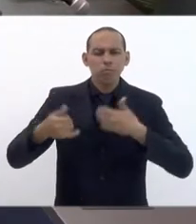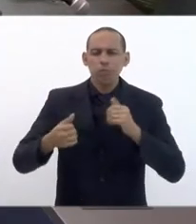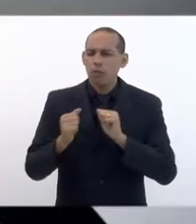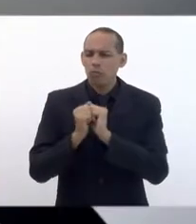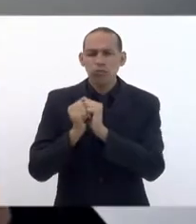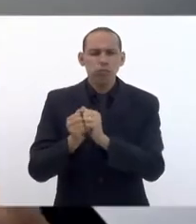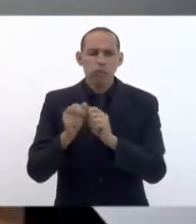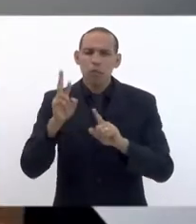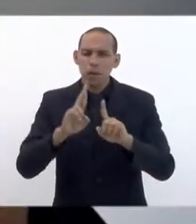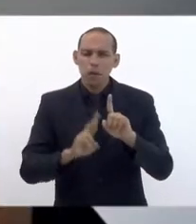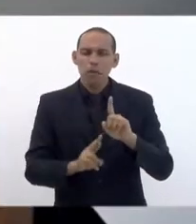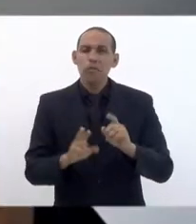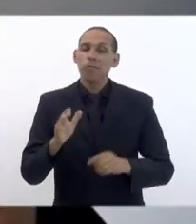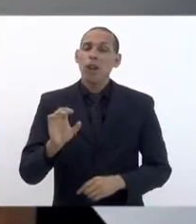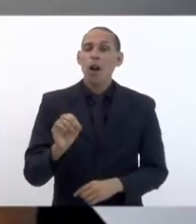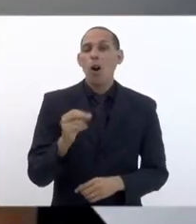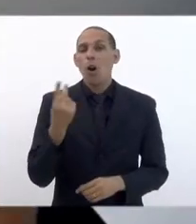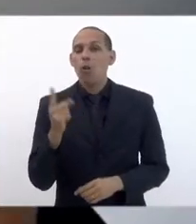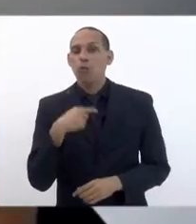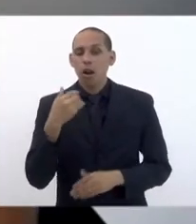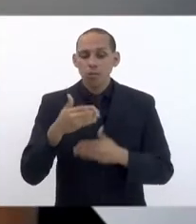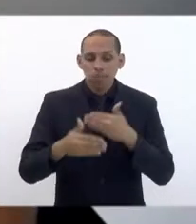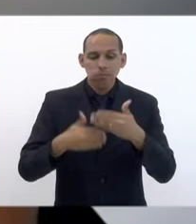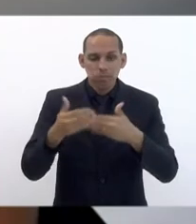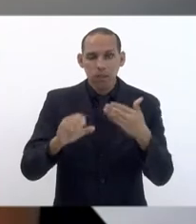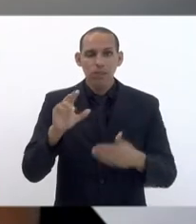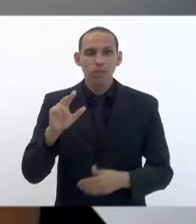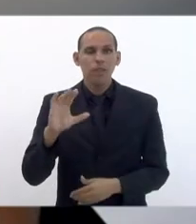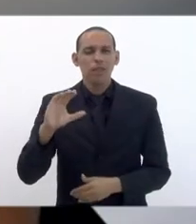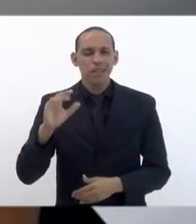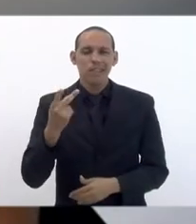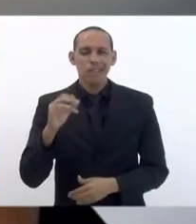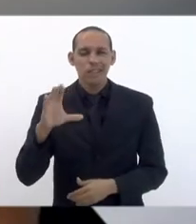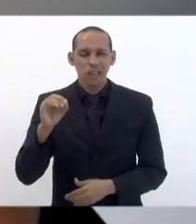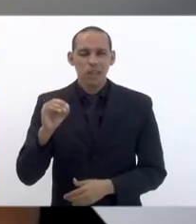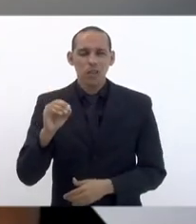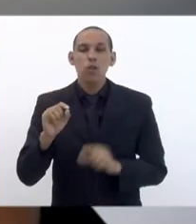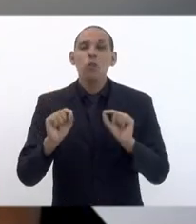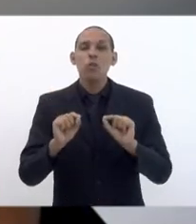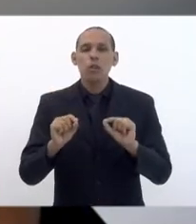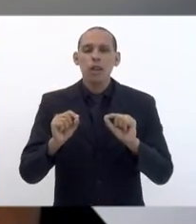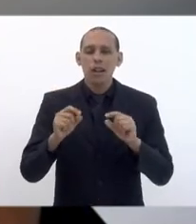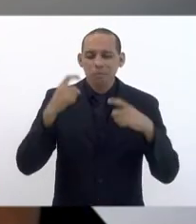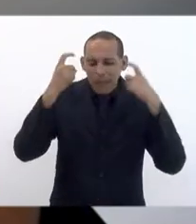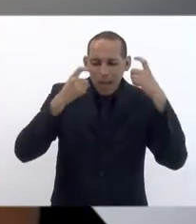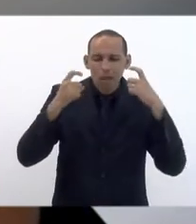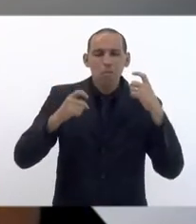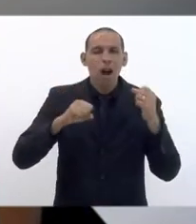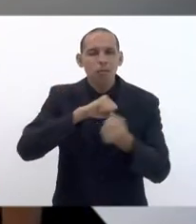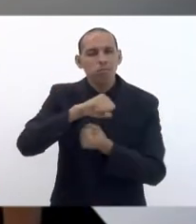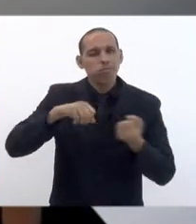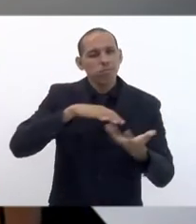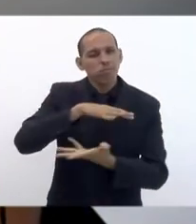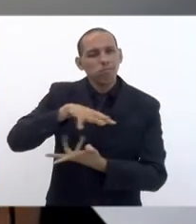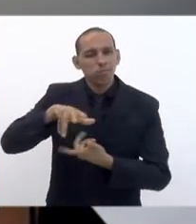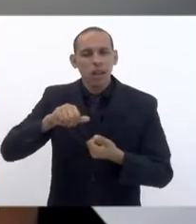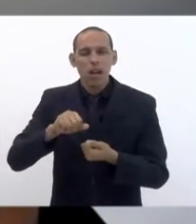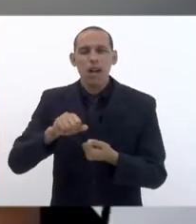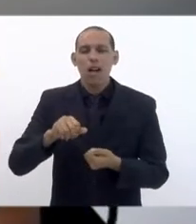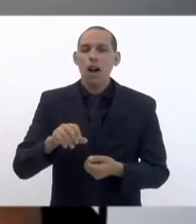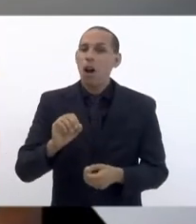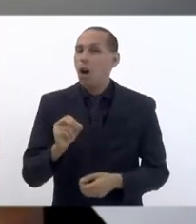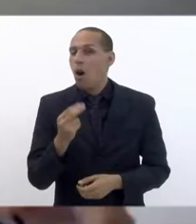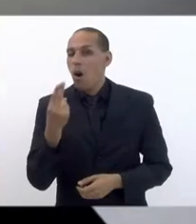o seguinte. Ou a gente avança, Chico, na preocupação com a sustentabilidade, ou a gente avança na